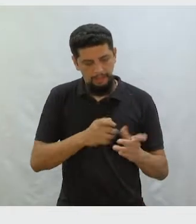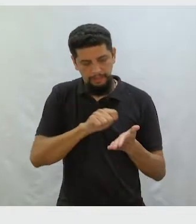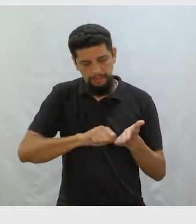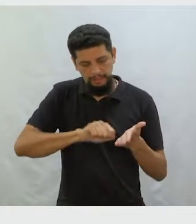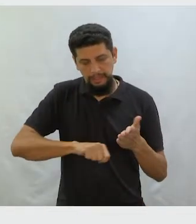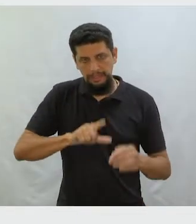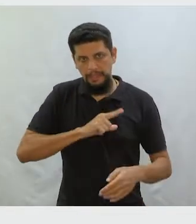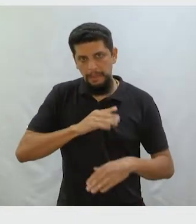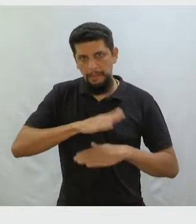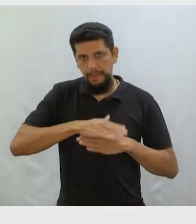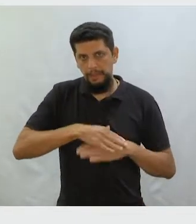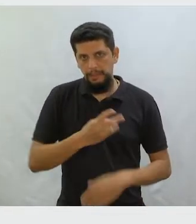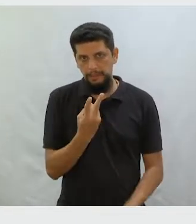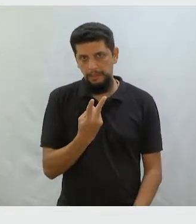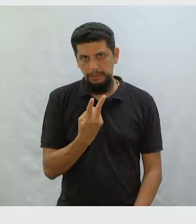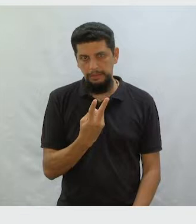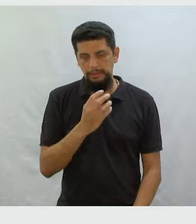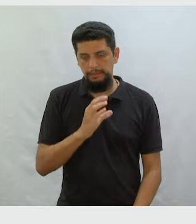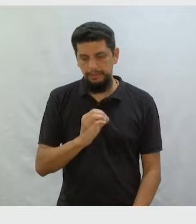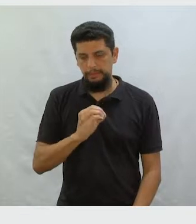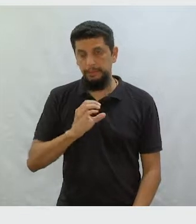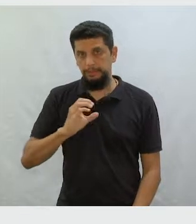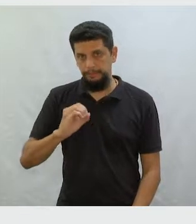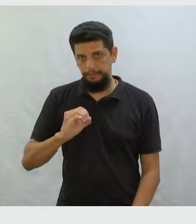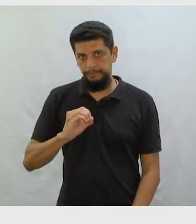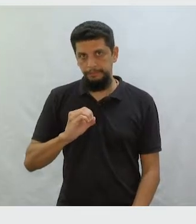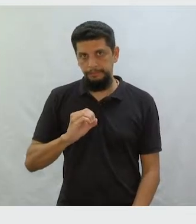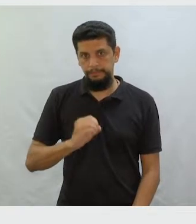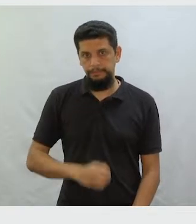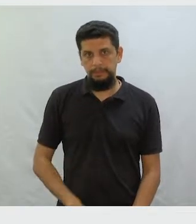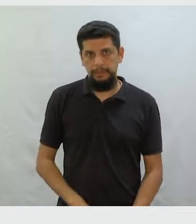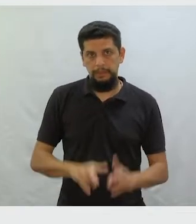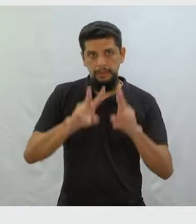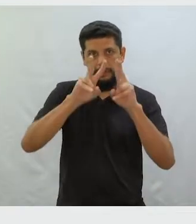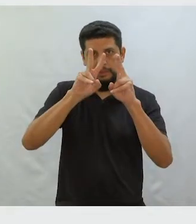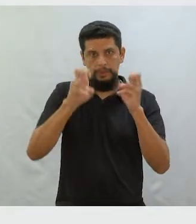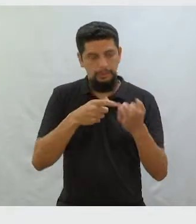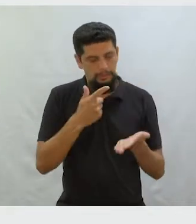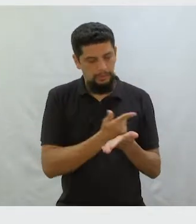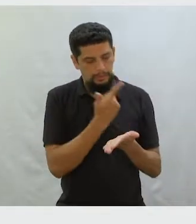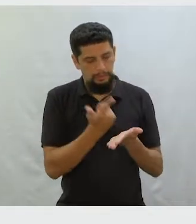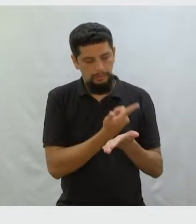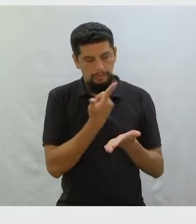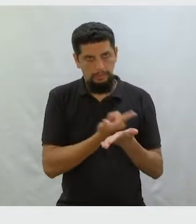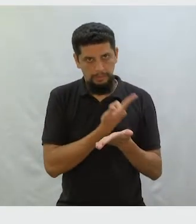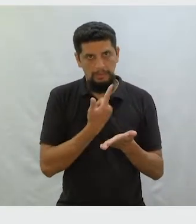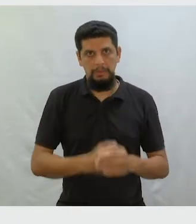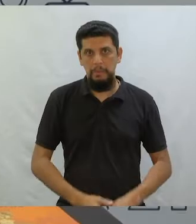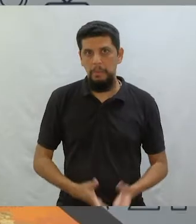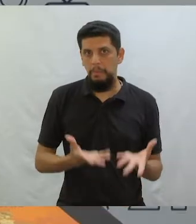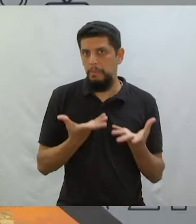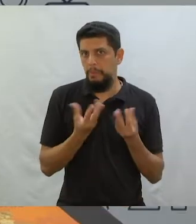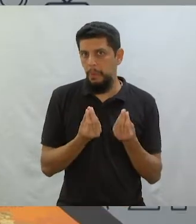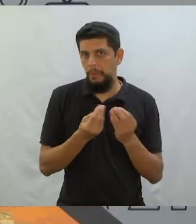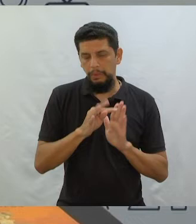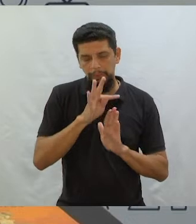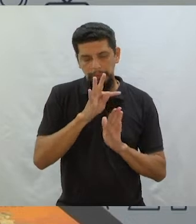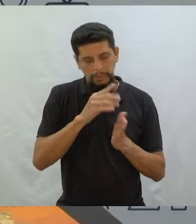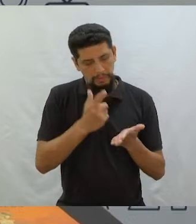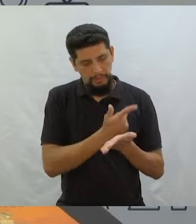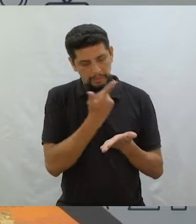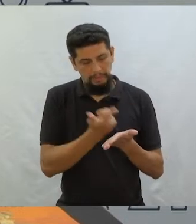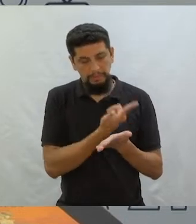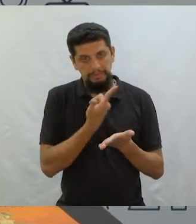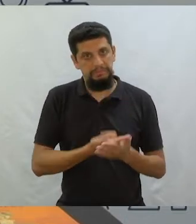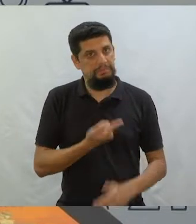de 200 Olha só mais de 200 títulos publicados é muito texto